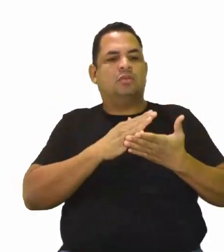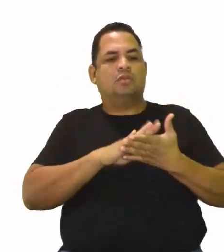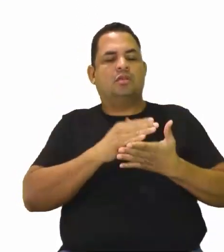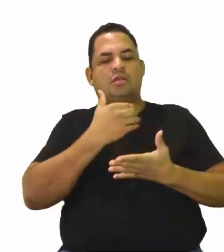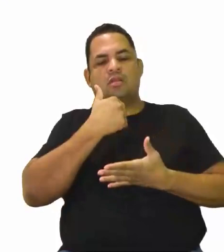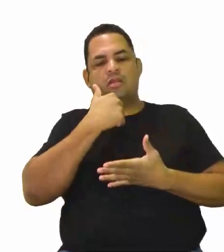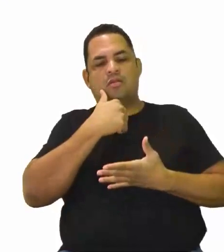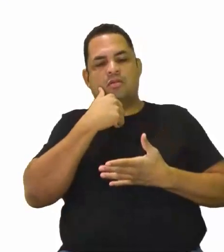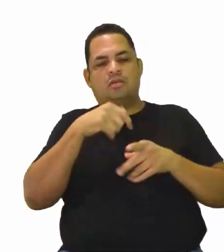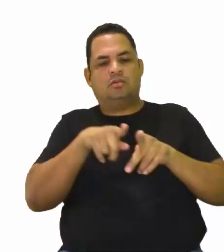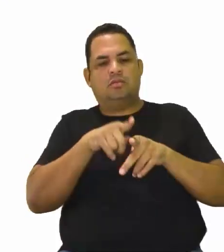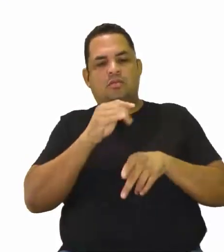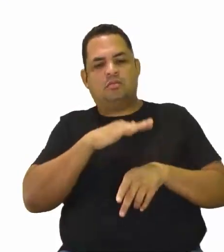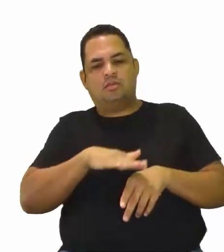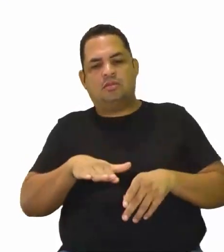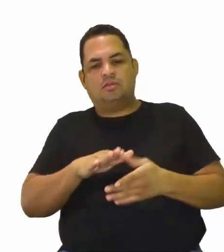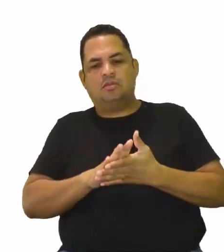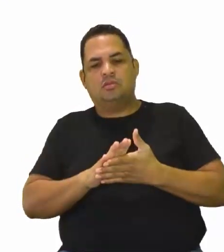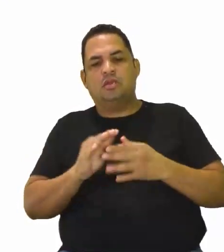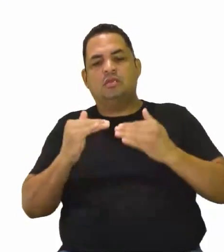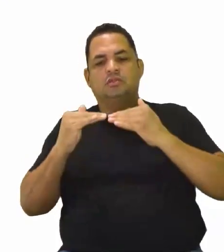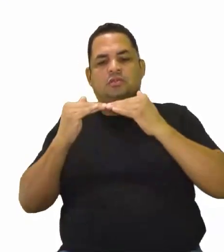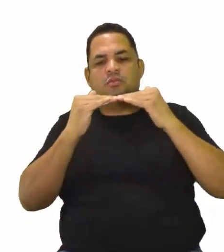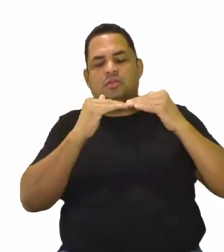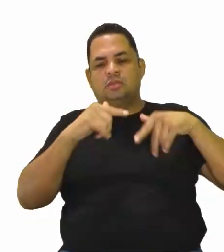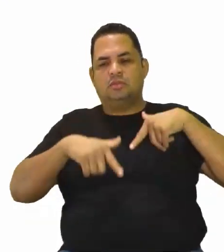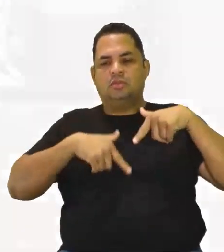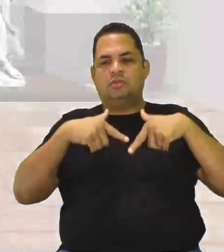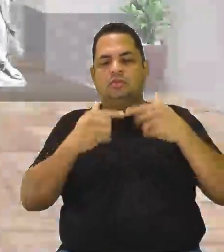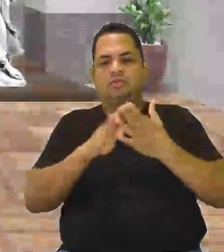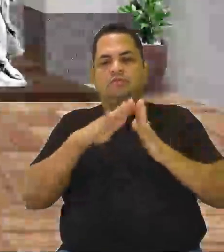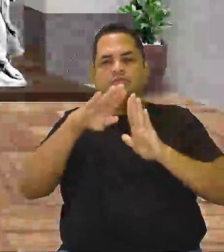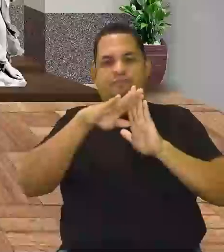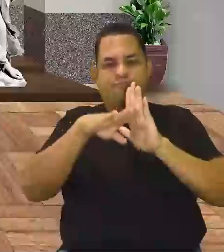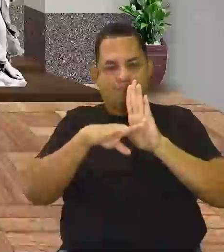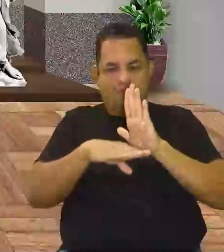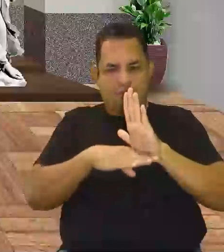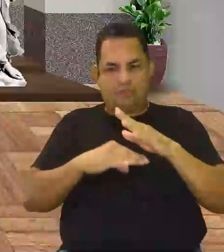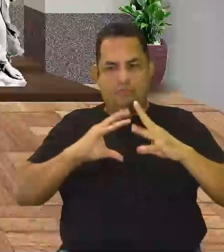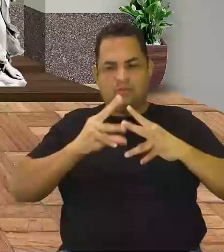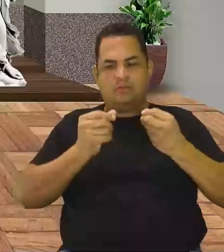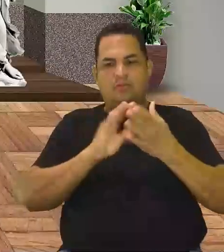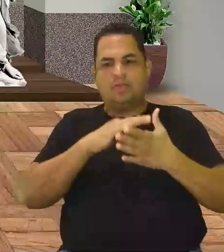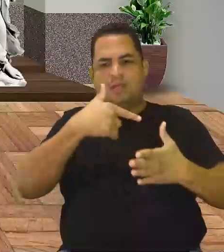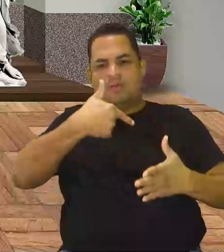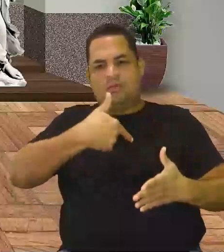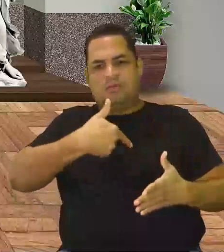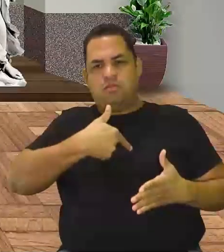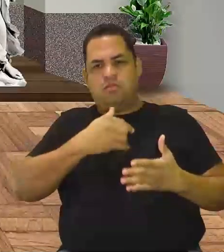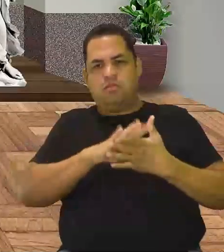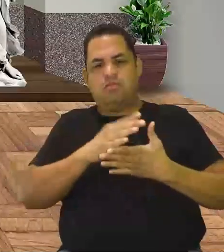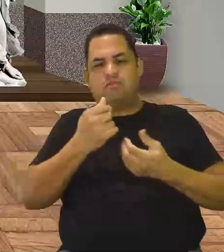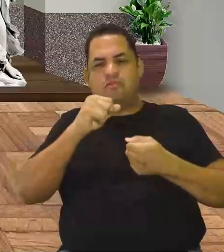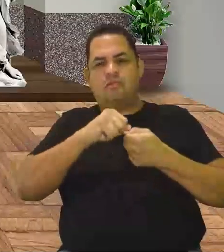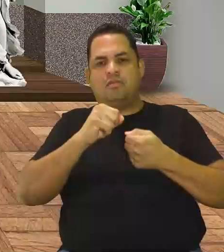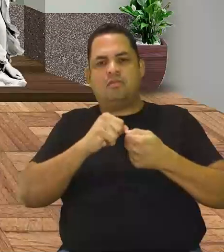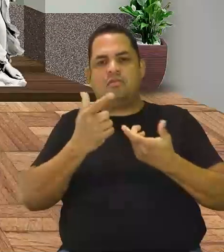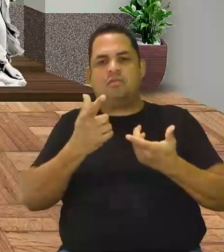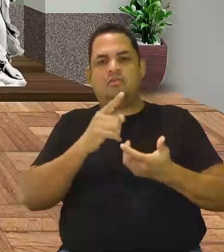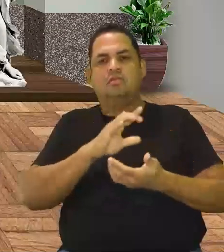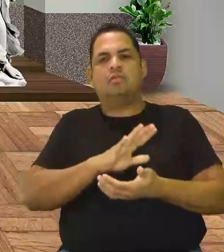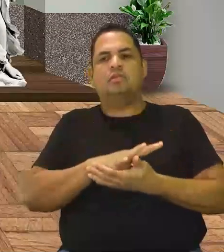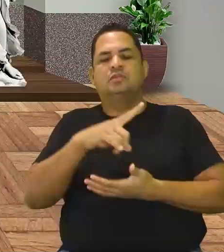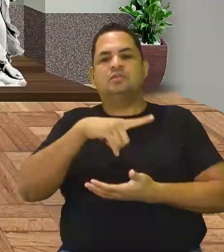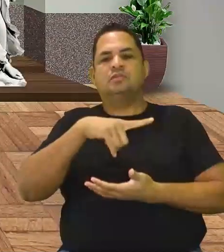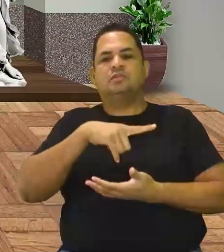do emprego. Então, mediante isso, essas medidas que Getúlio Vargas vai tomar, que ele era chamado